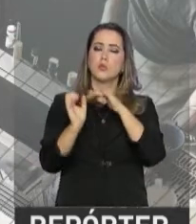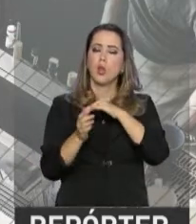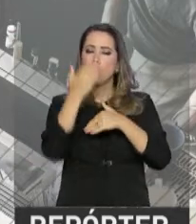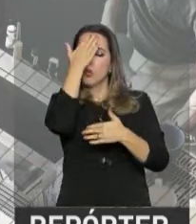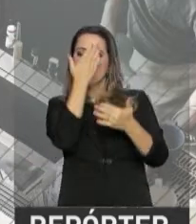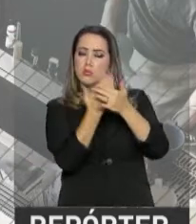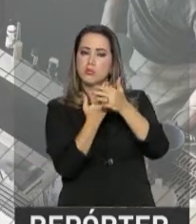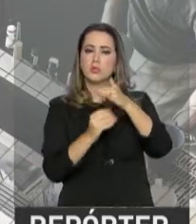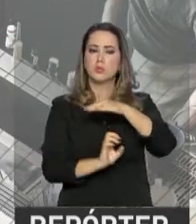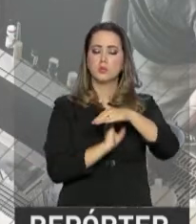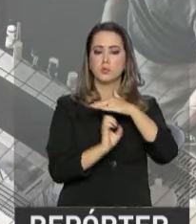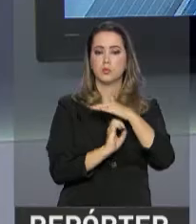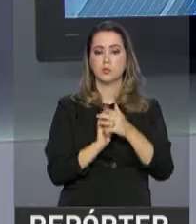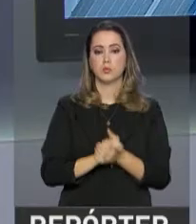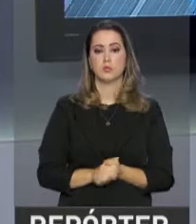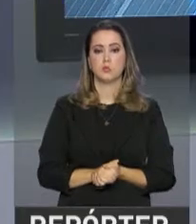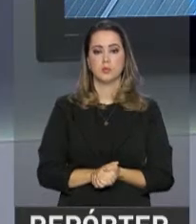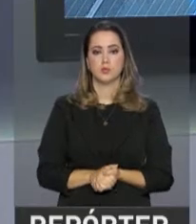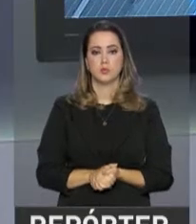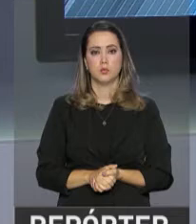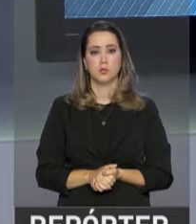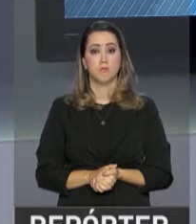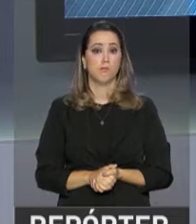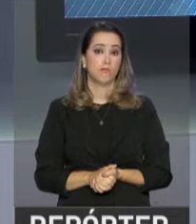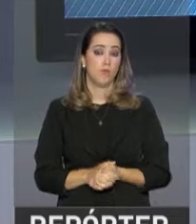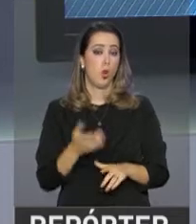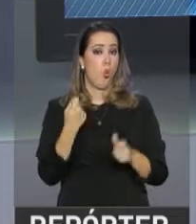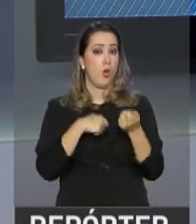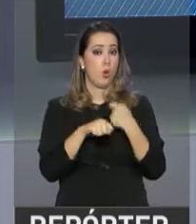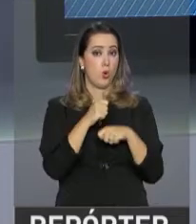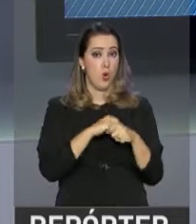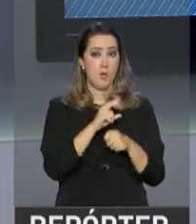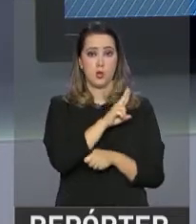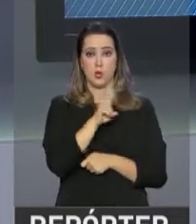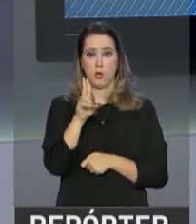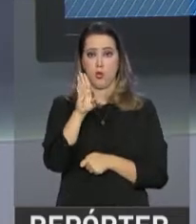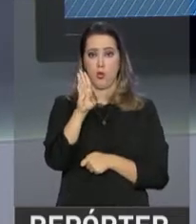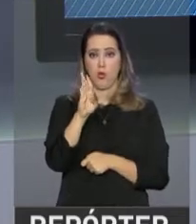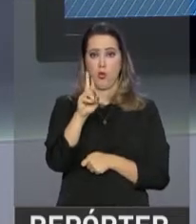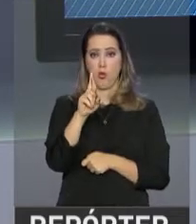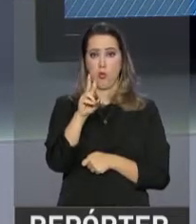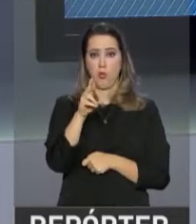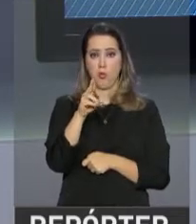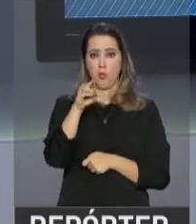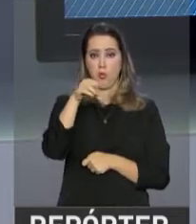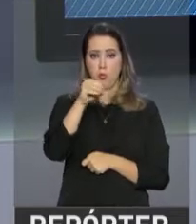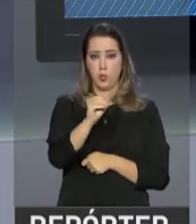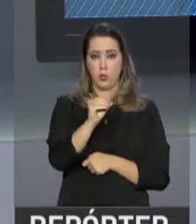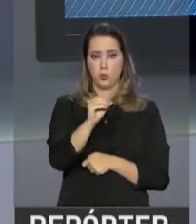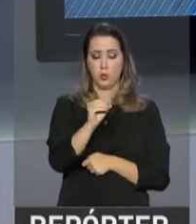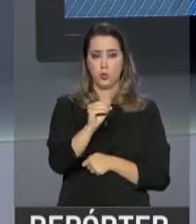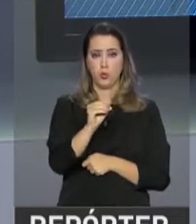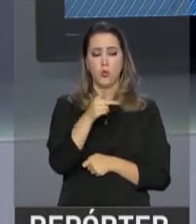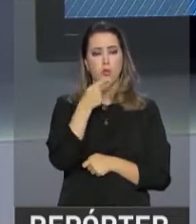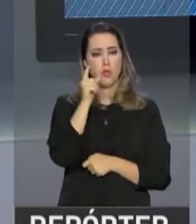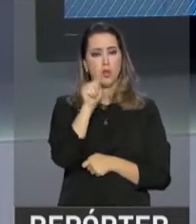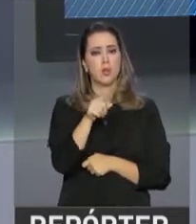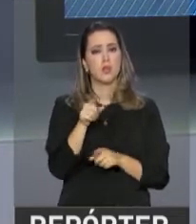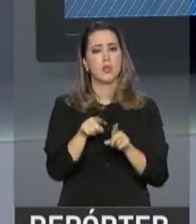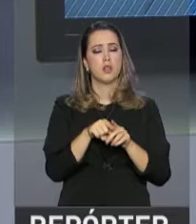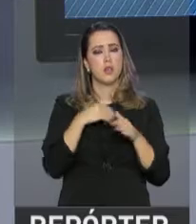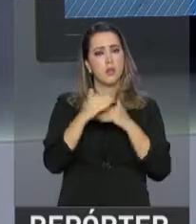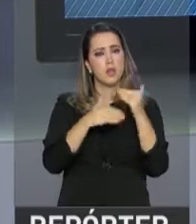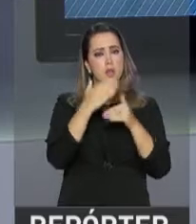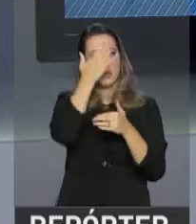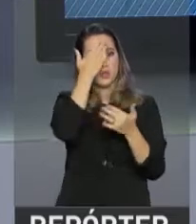confiança do empresário o economista bruno fernandes informou que outro fator que eleva o otimismo do empresário